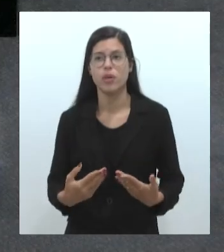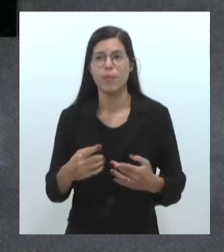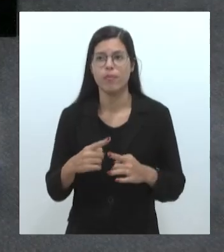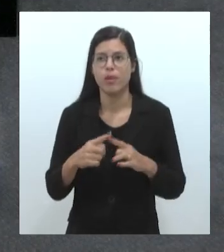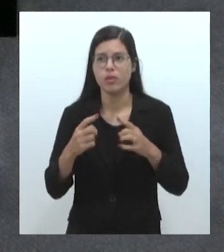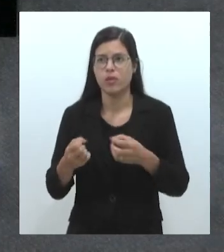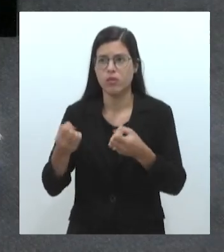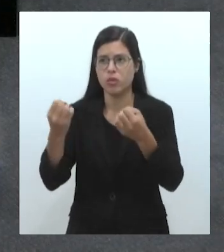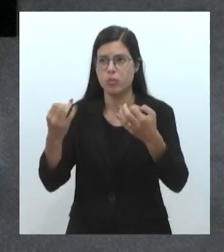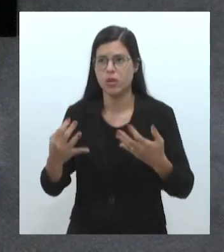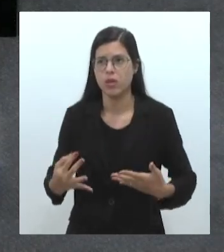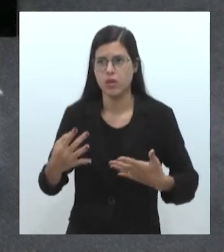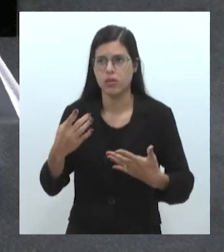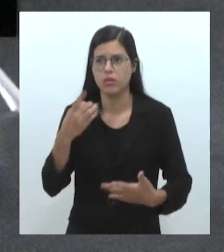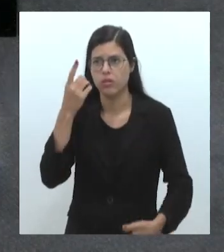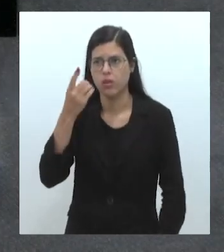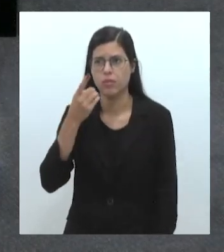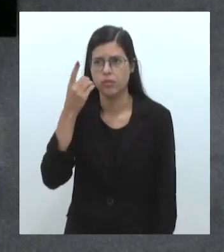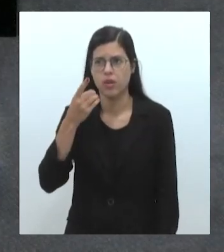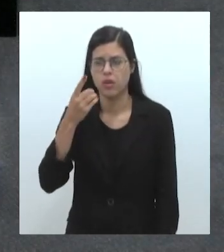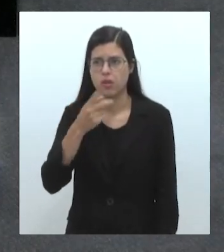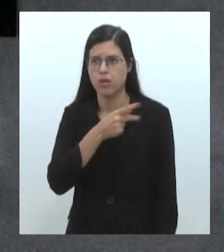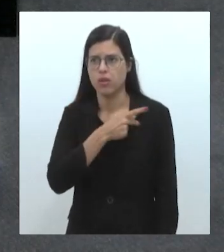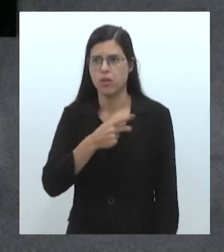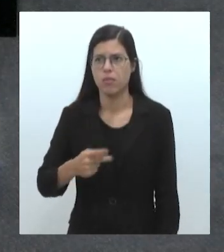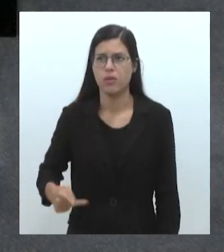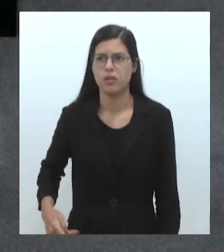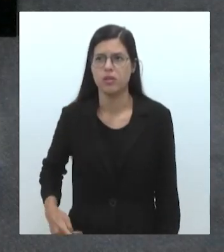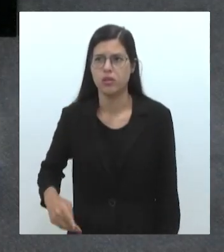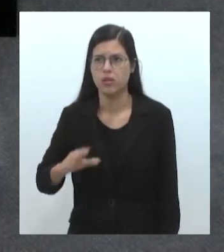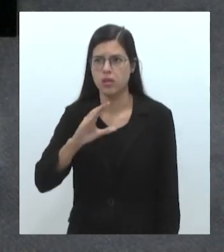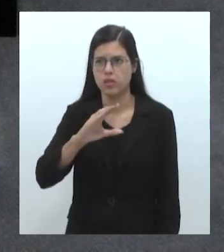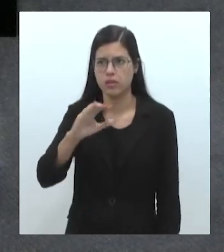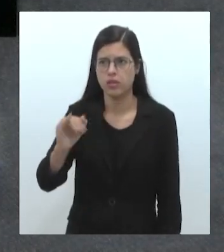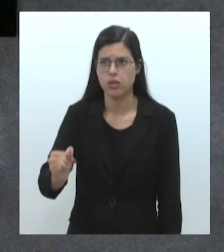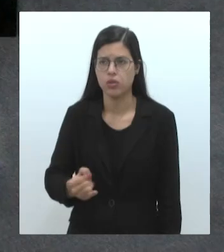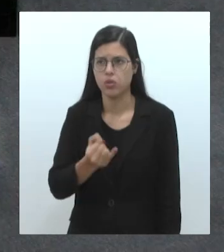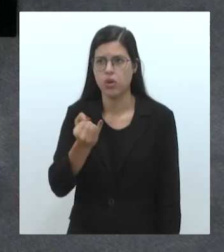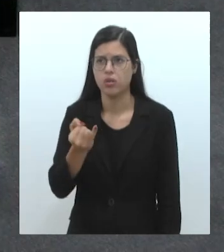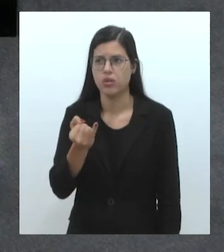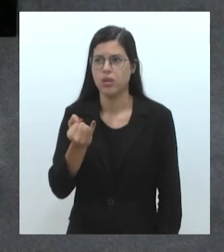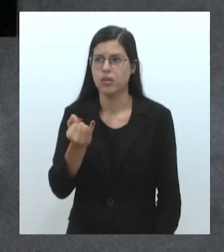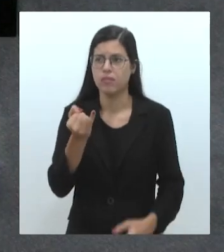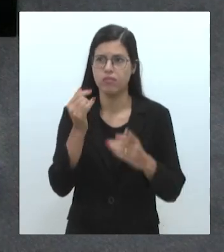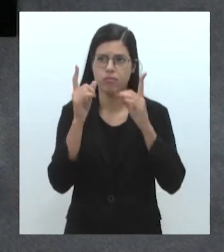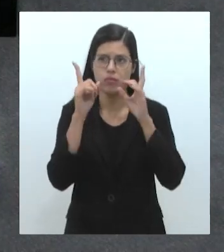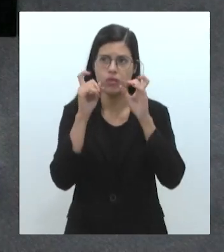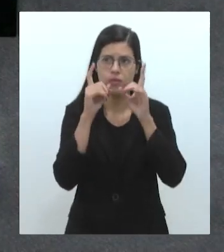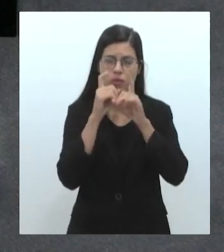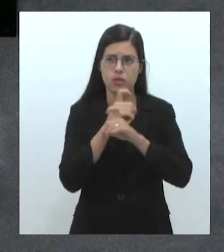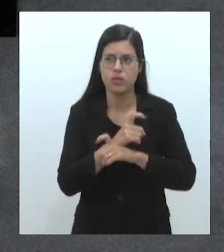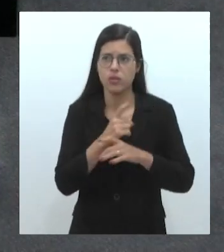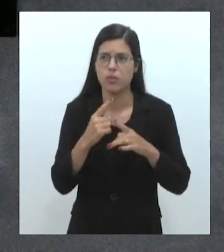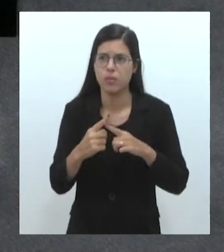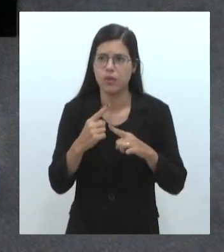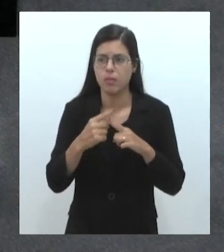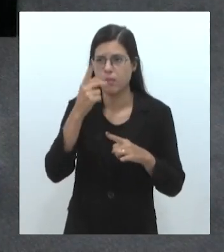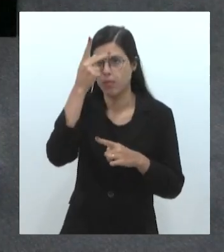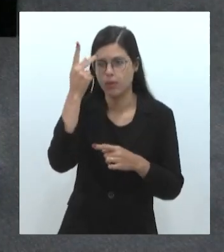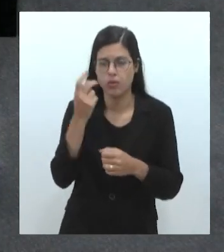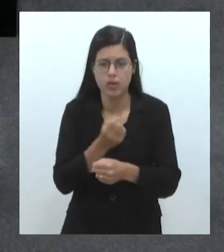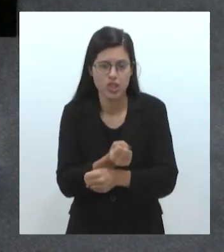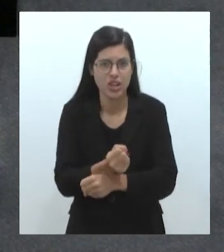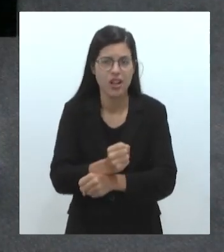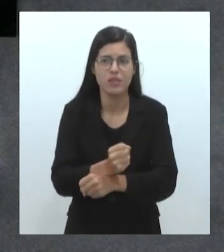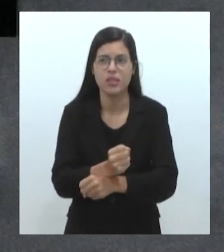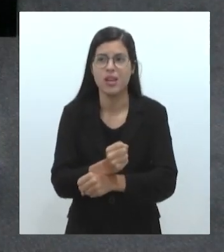deputado, que até então presidia, né, a CCJ. É difícil, porque são pessoas que foram escravizadas, a